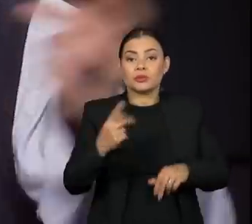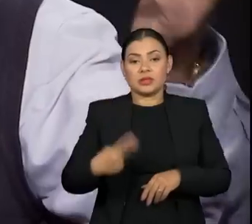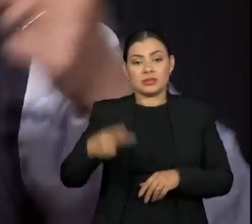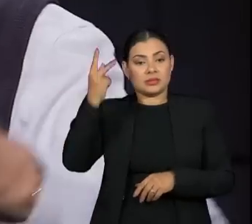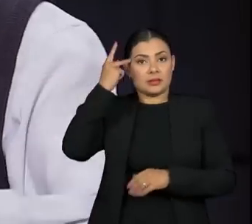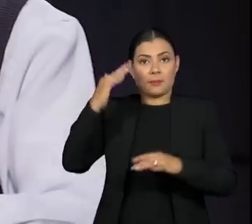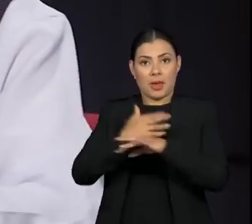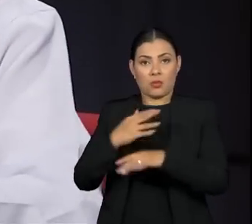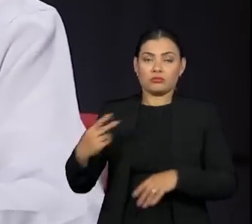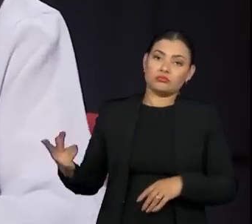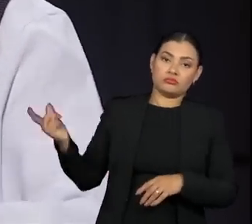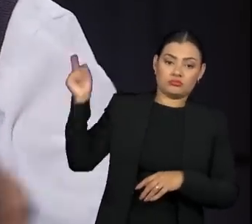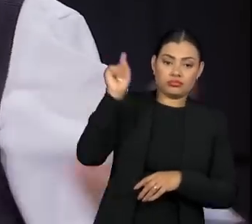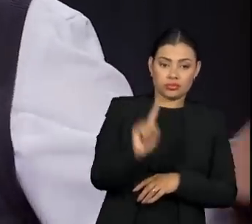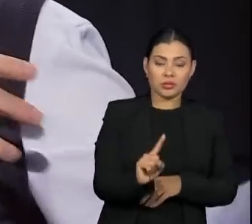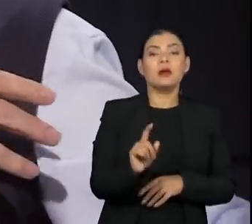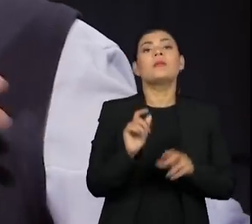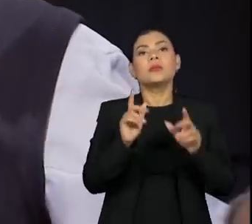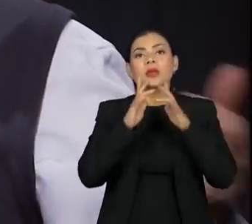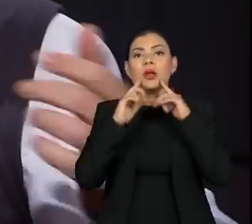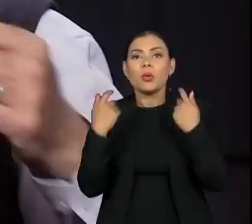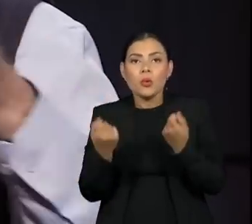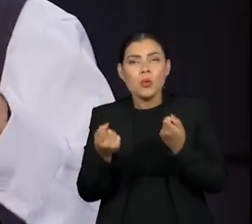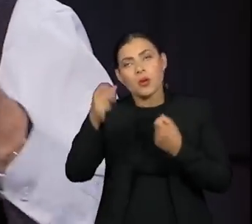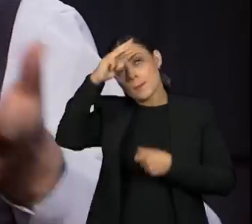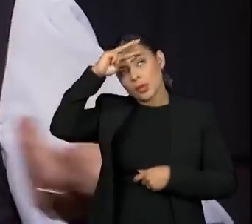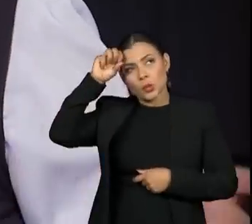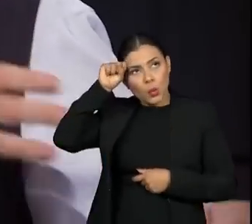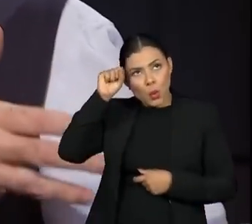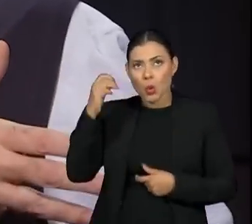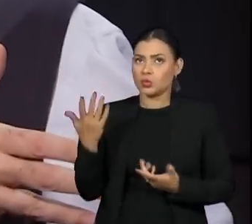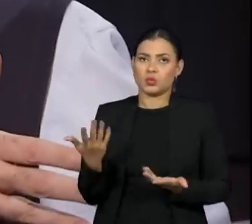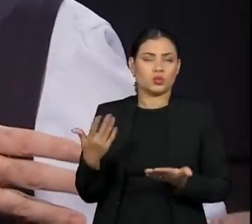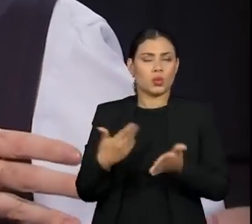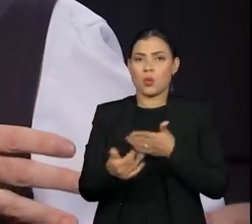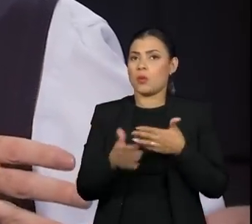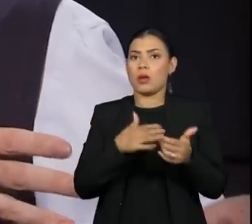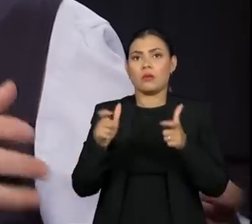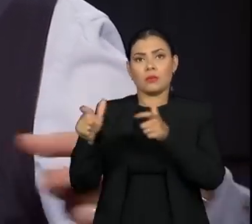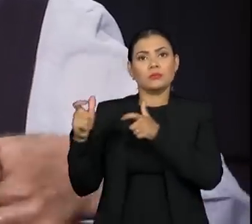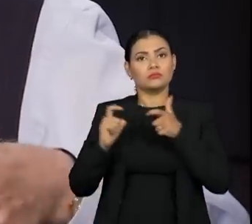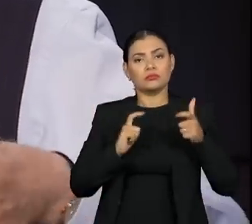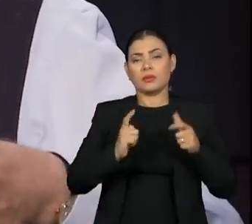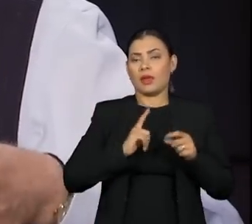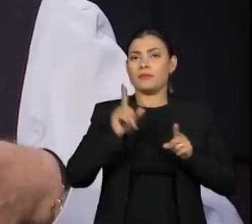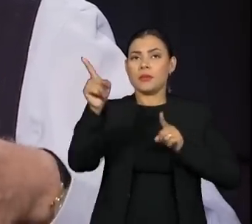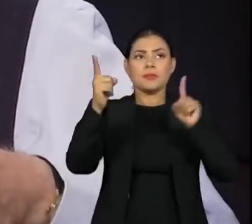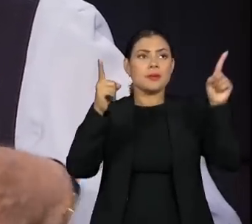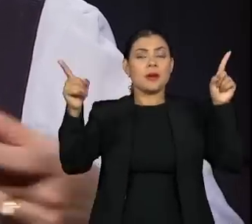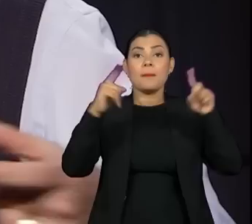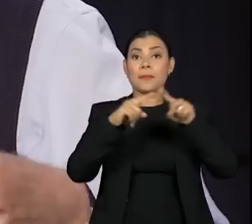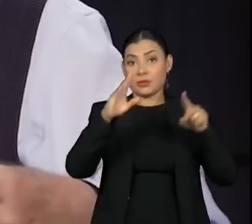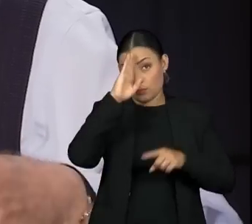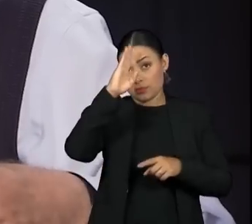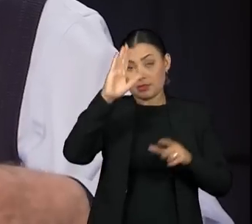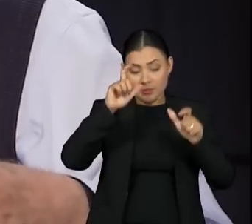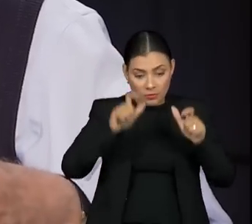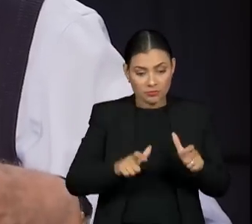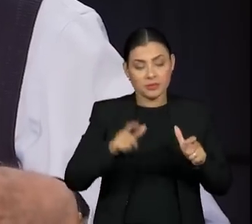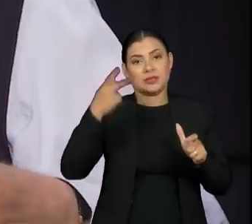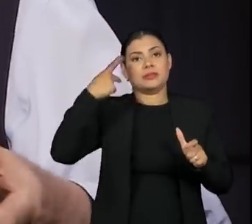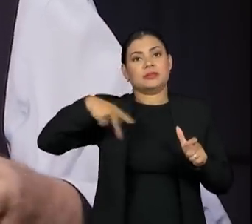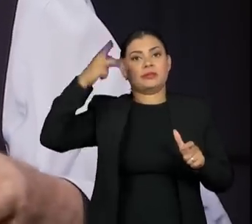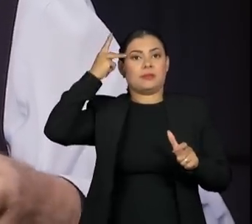vindo das Alagoas ou do do do do Mato Grosso talvez Tem tráfego local lá também mas o lá o tráfico local troca com outros